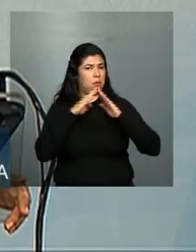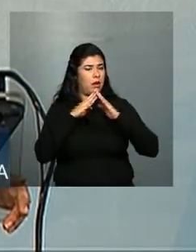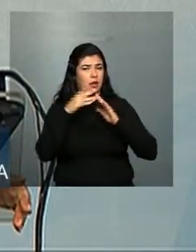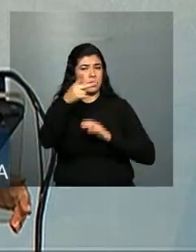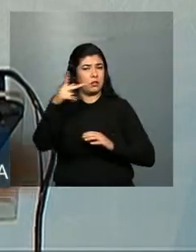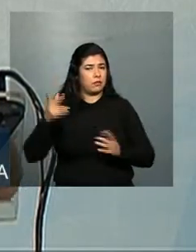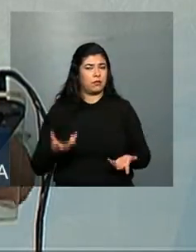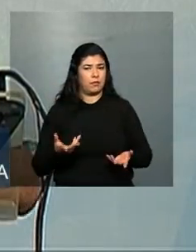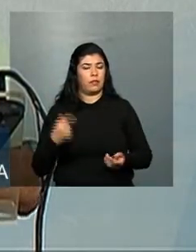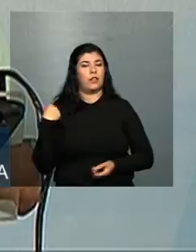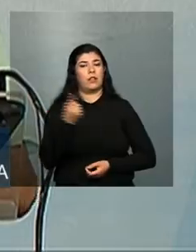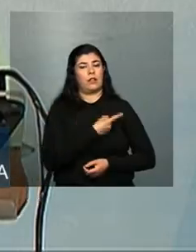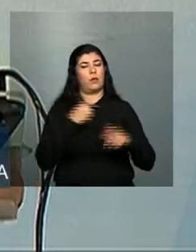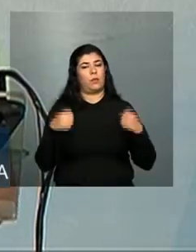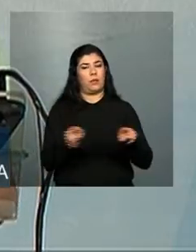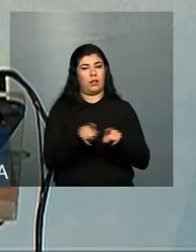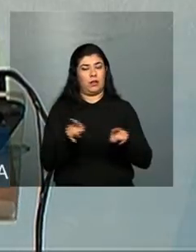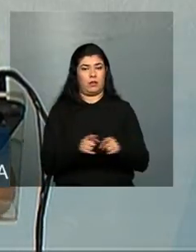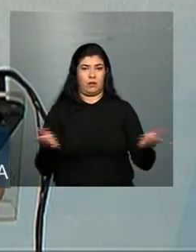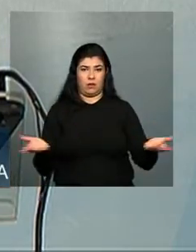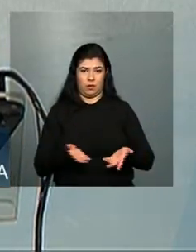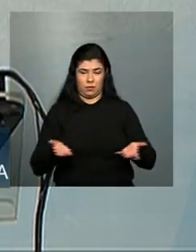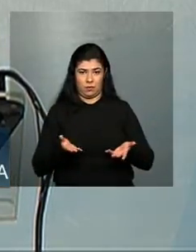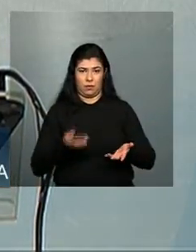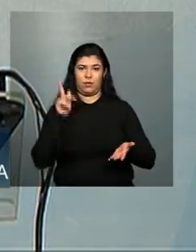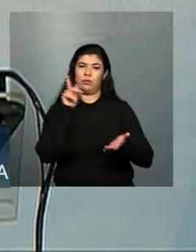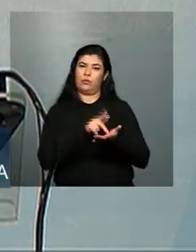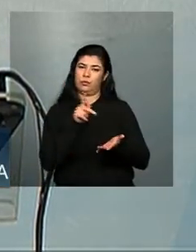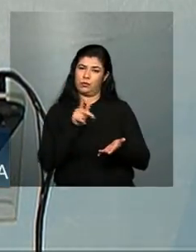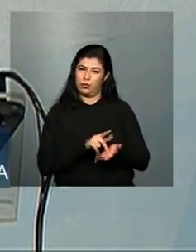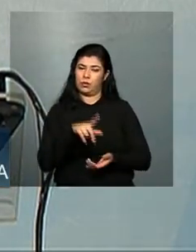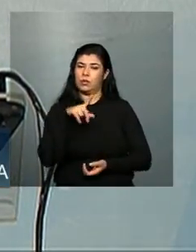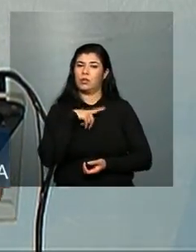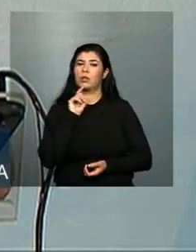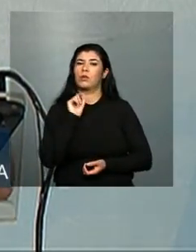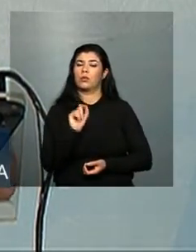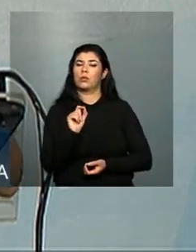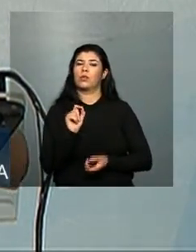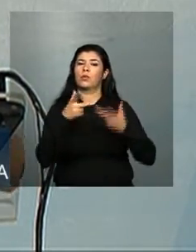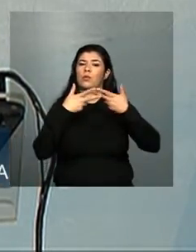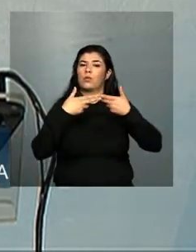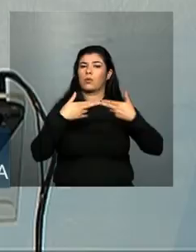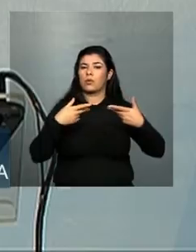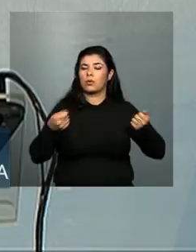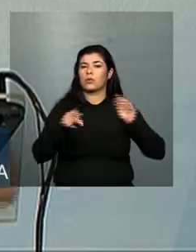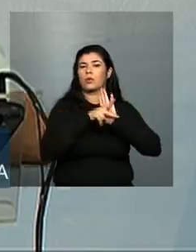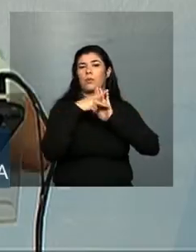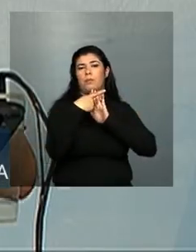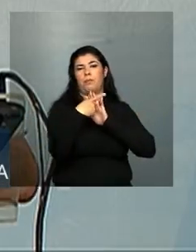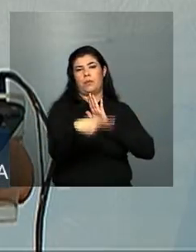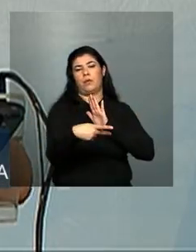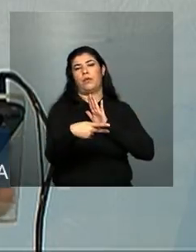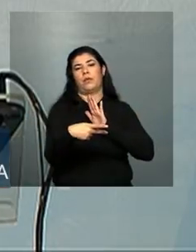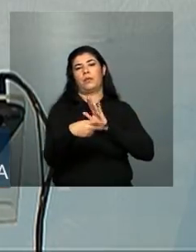dela. Nós precisamos agora de dar condições